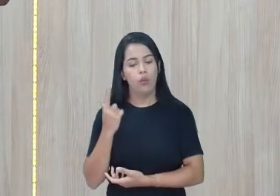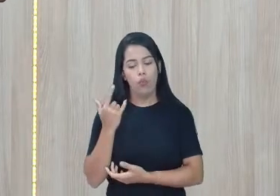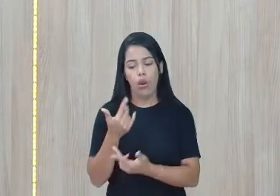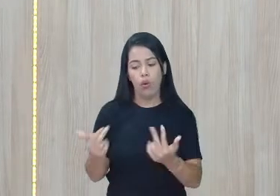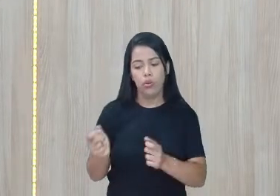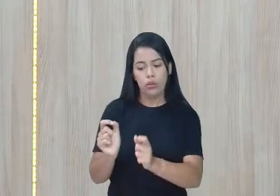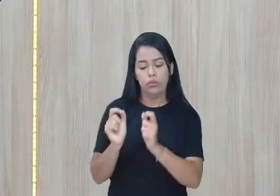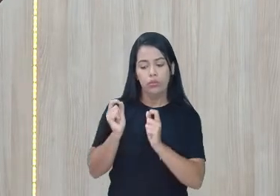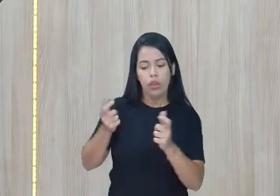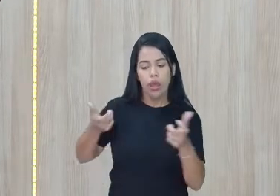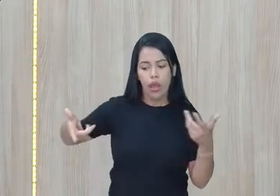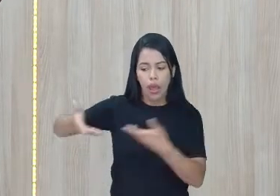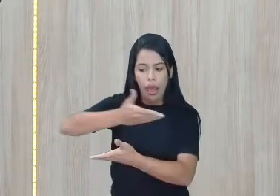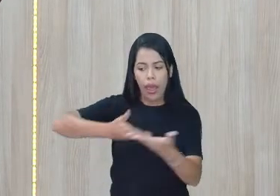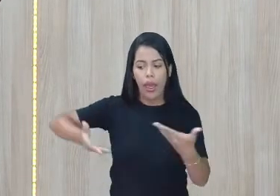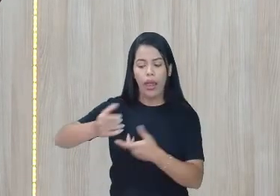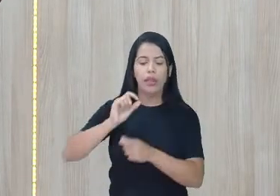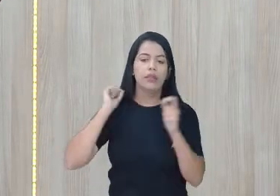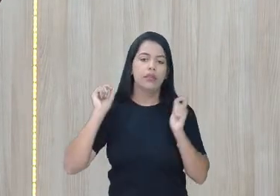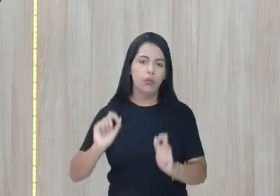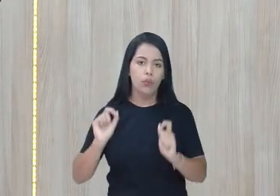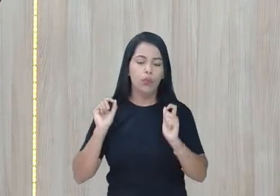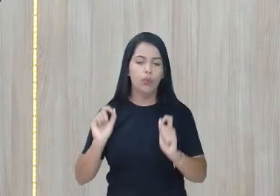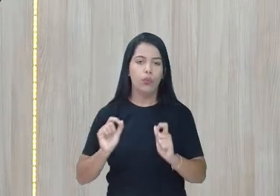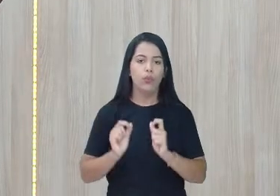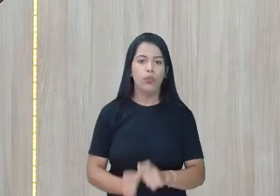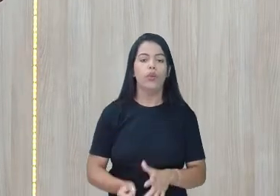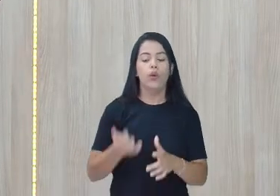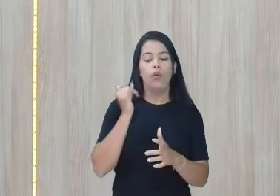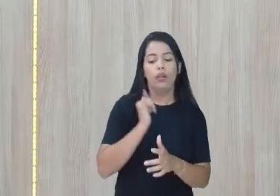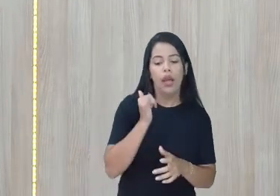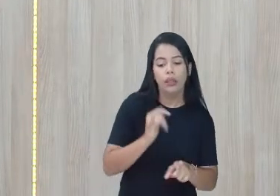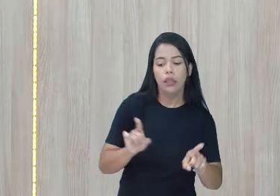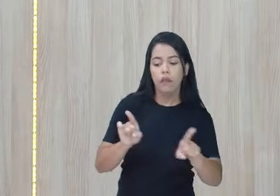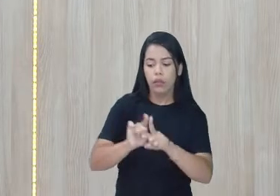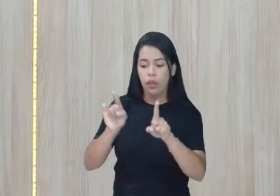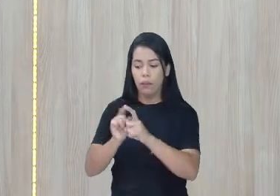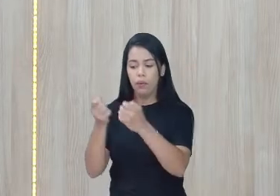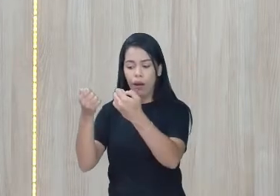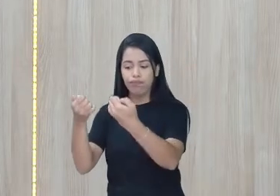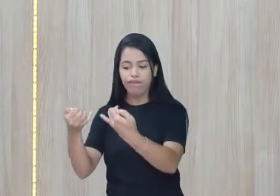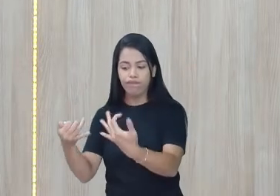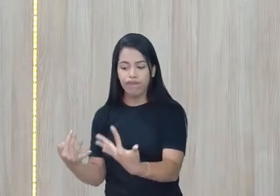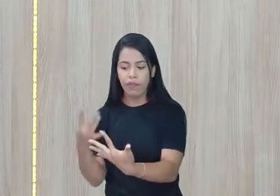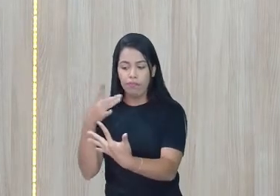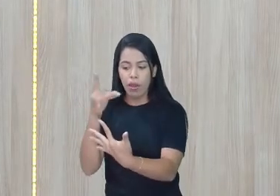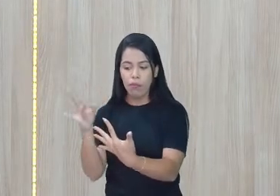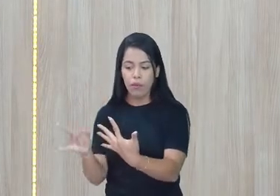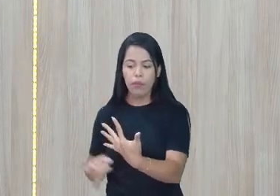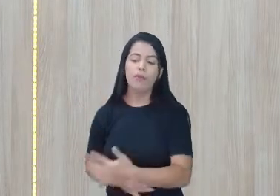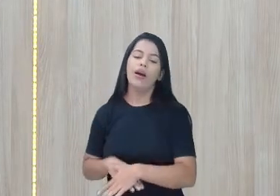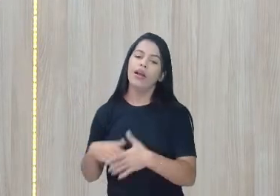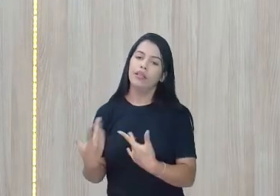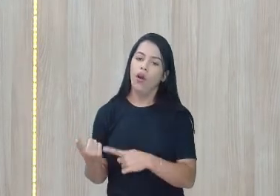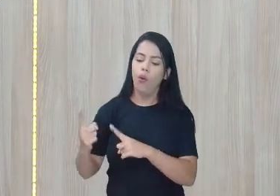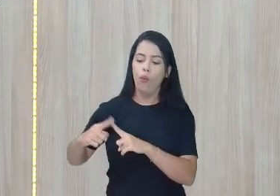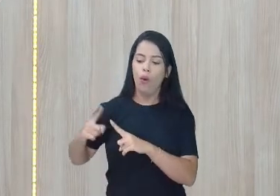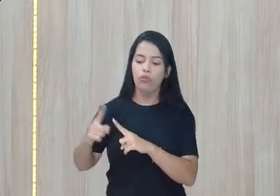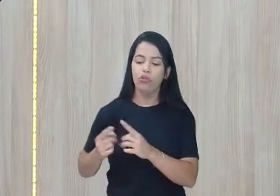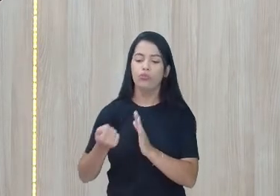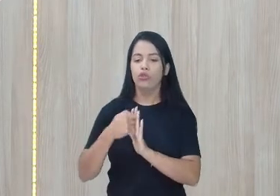interseção entre uma narrativa e também uma descrição. Como eles são gêneros, tipos de escrita